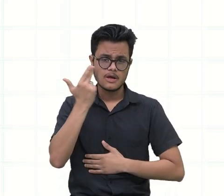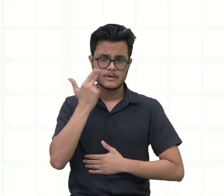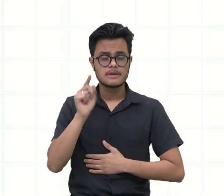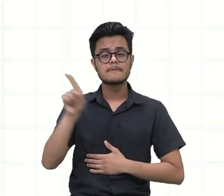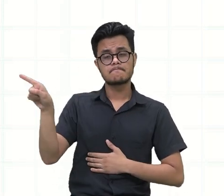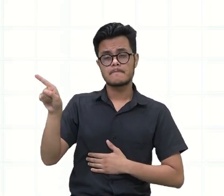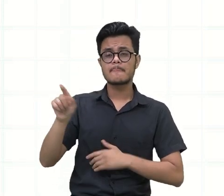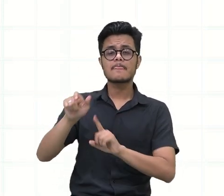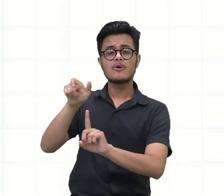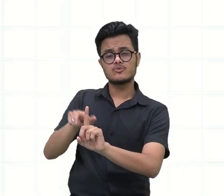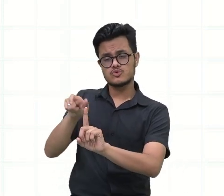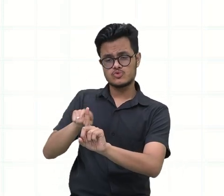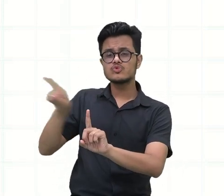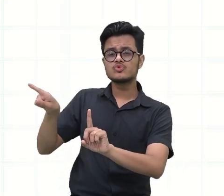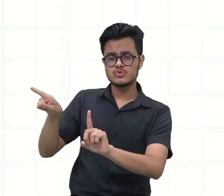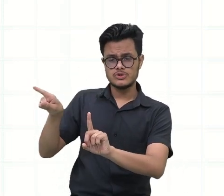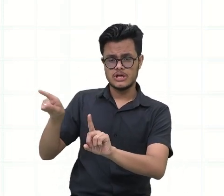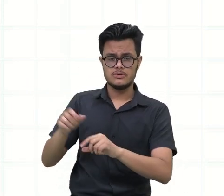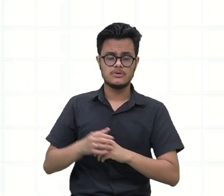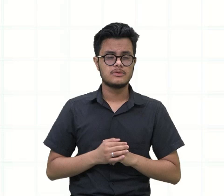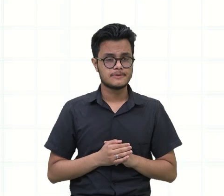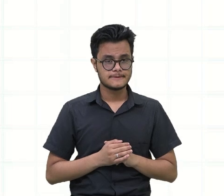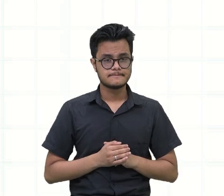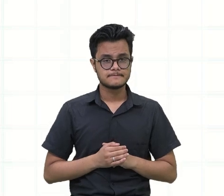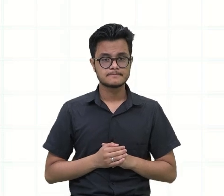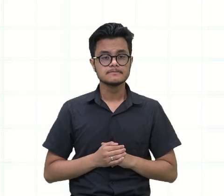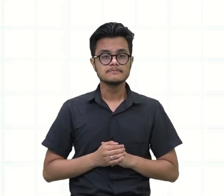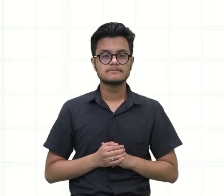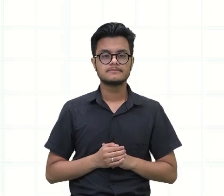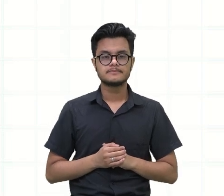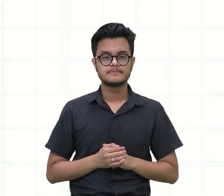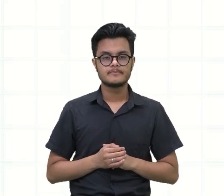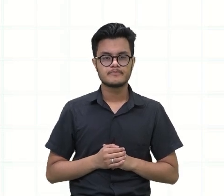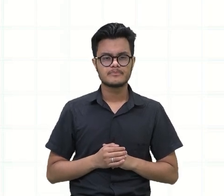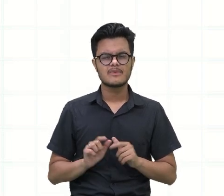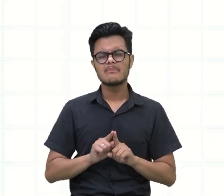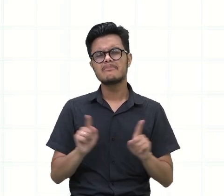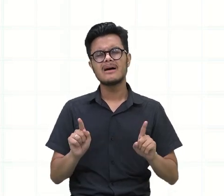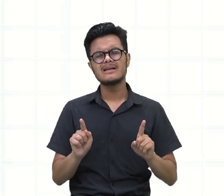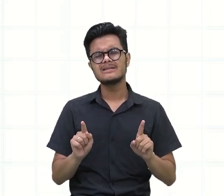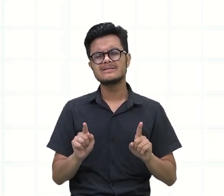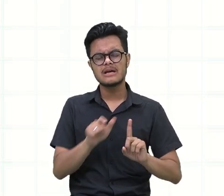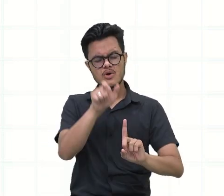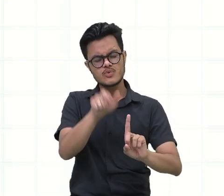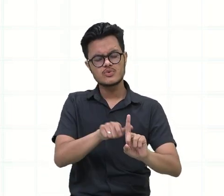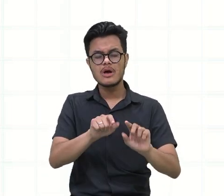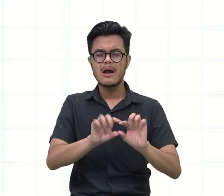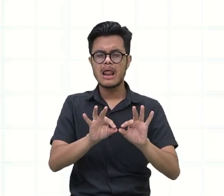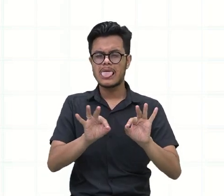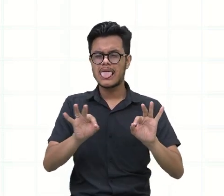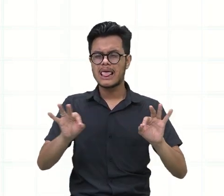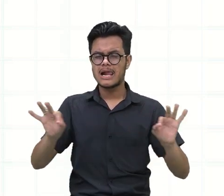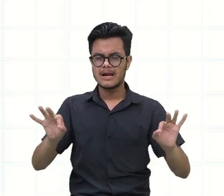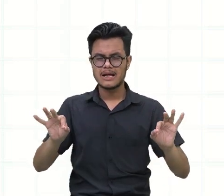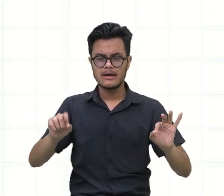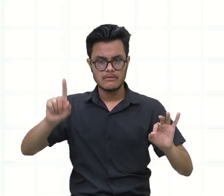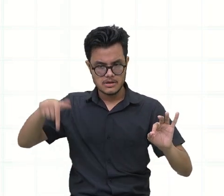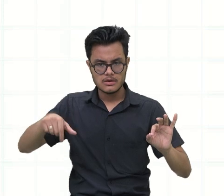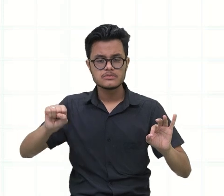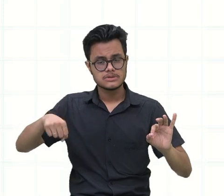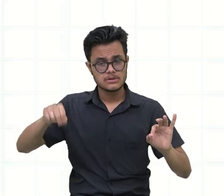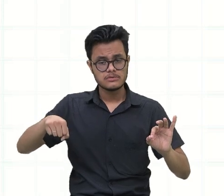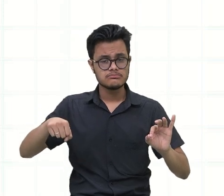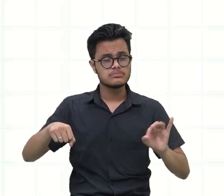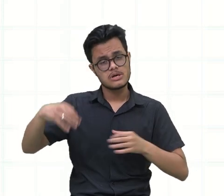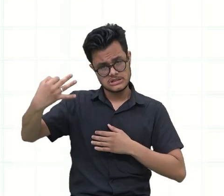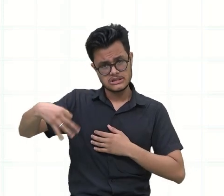tudinho é o sujeito. É o meu sujeito da oração. Professora, mas é muito longo esse nome. Sim, é assim